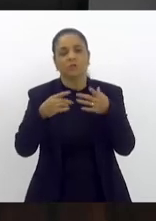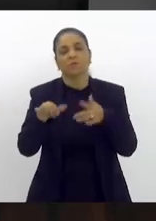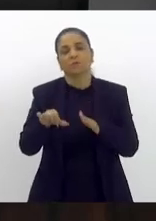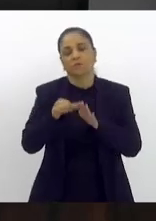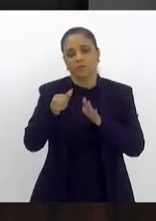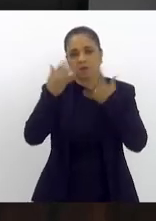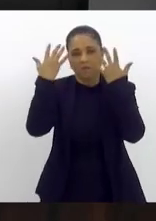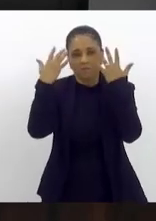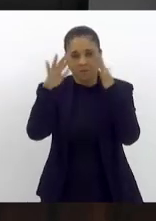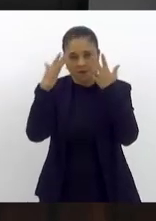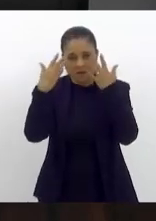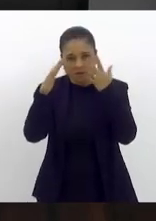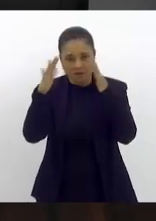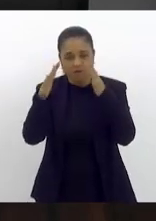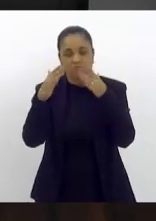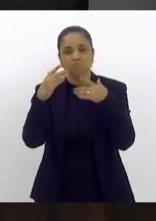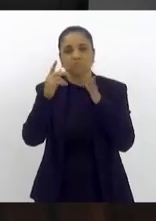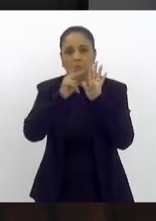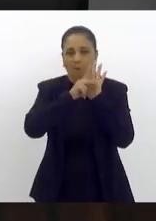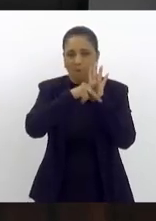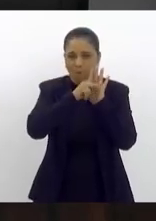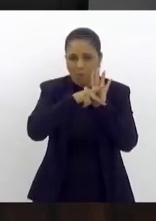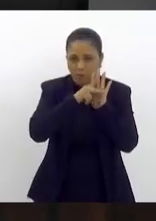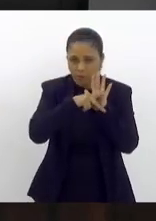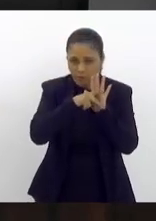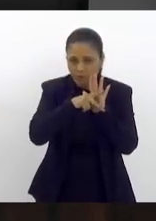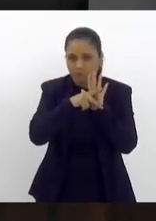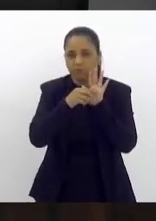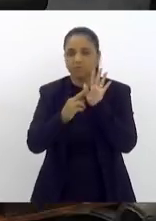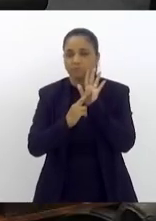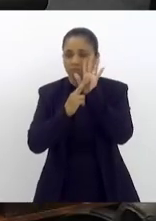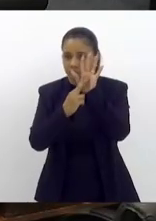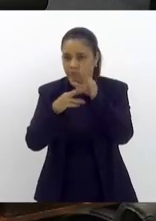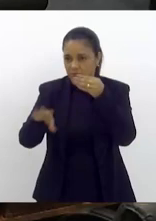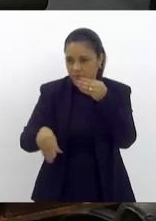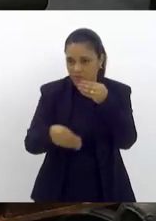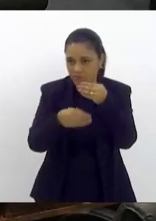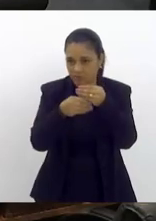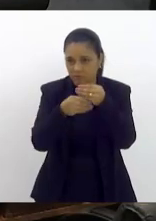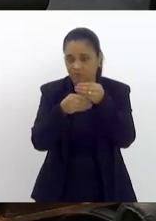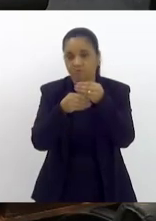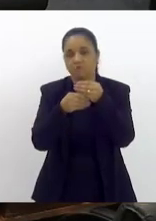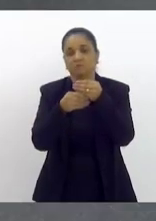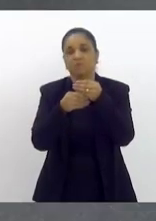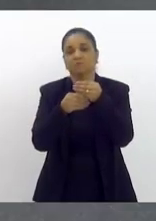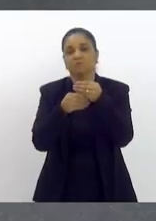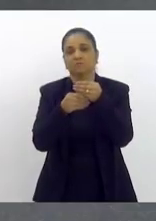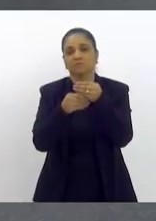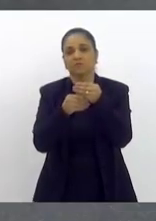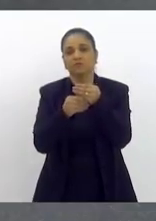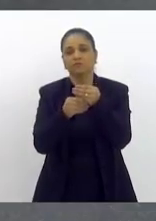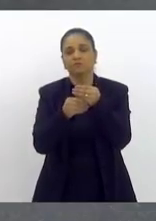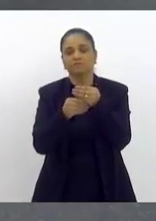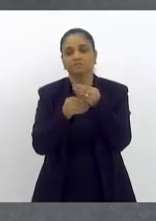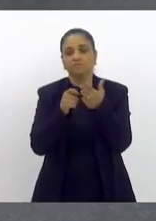a iniciativa do projeto, dizer que nós apresentamos emendas no sentido de garantir com